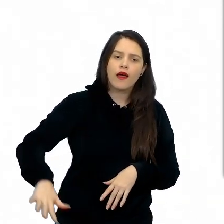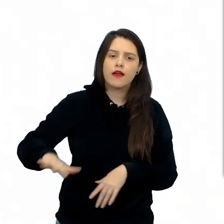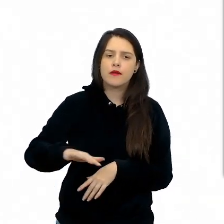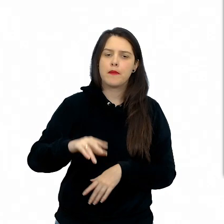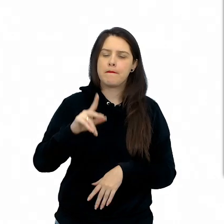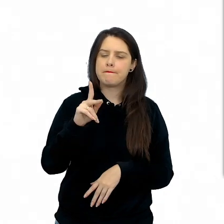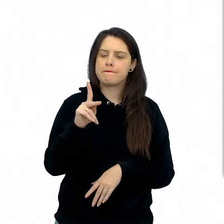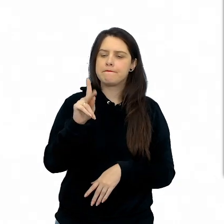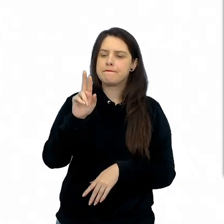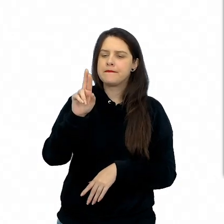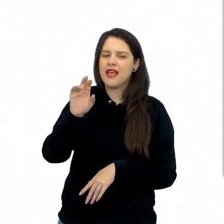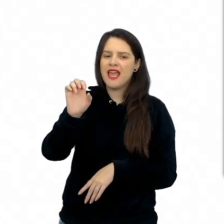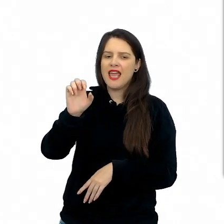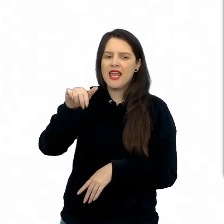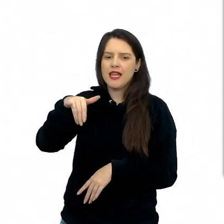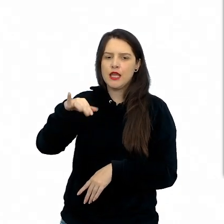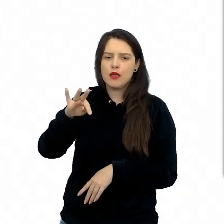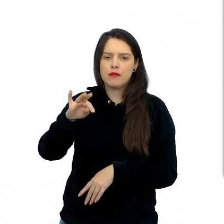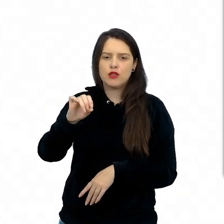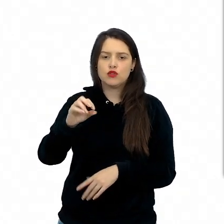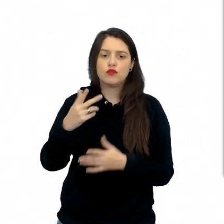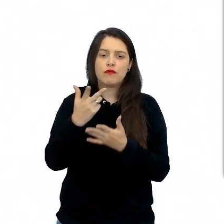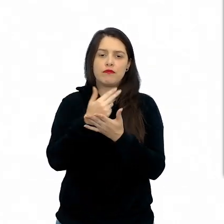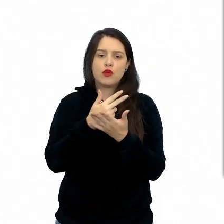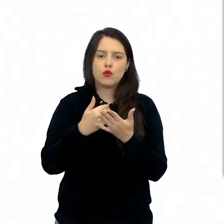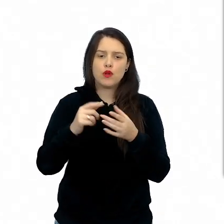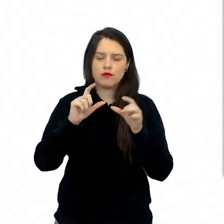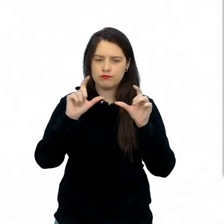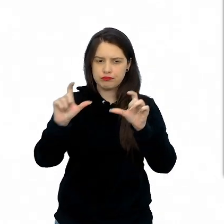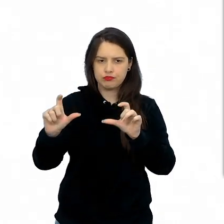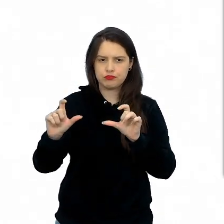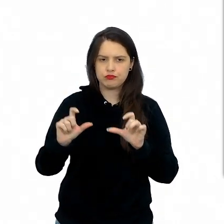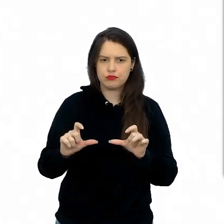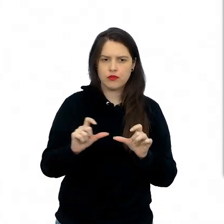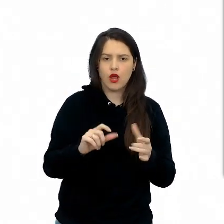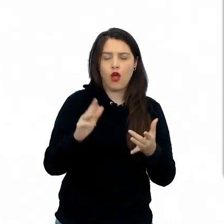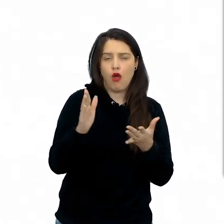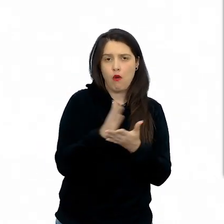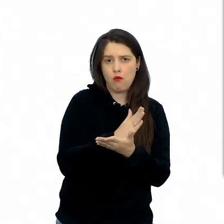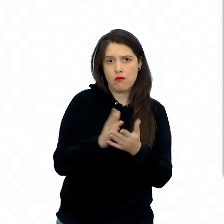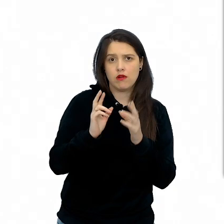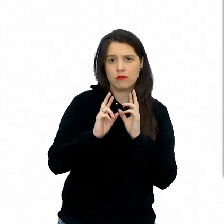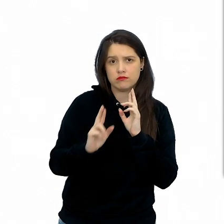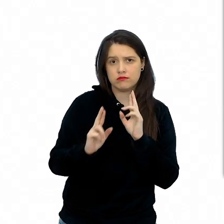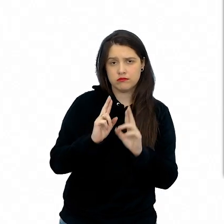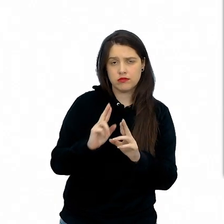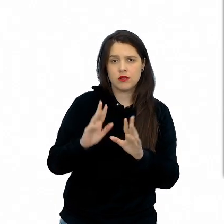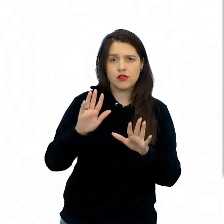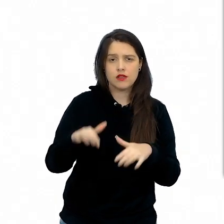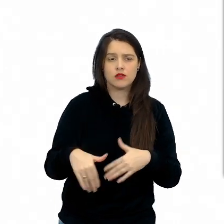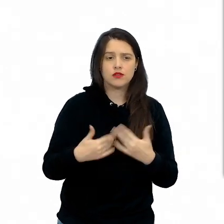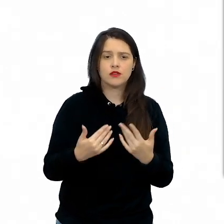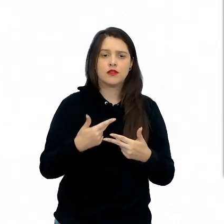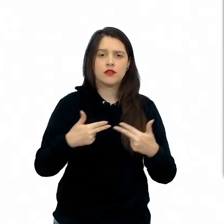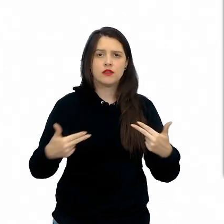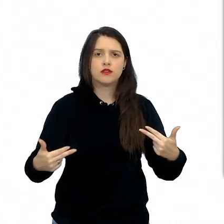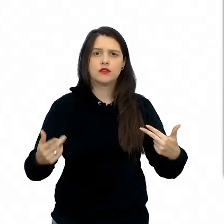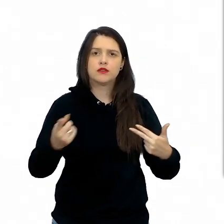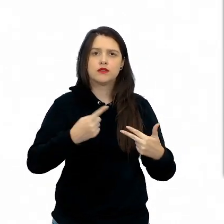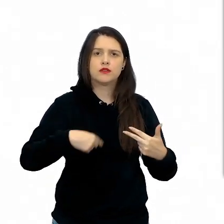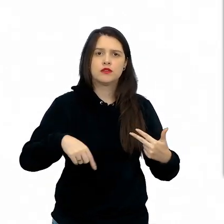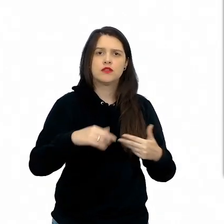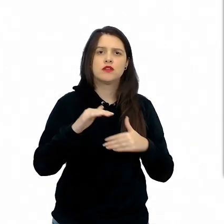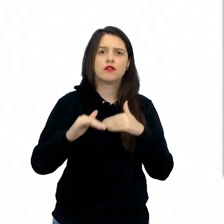áreas e perímetros, né, de figuras poligonais, algumas relações. Relações tais como as que